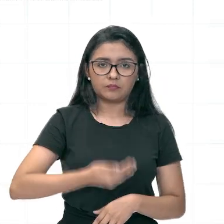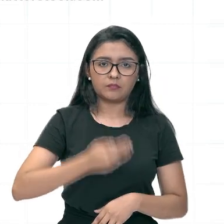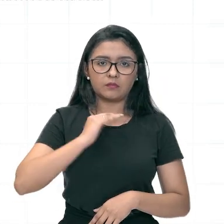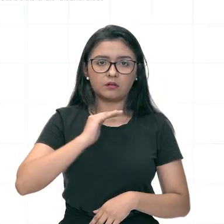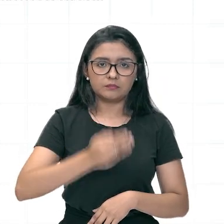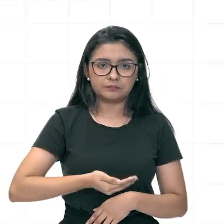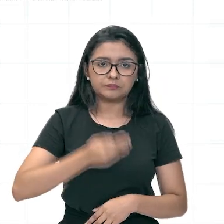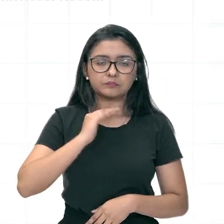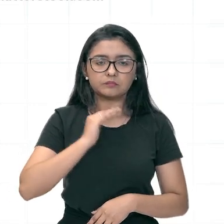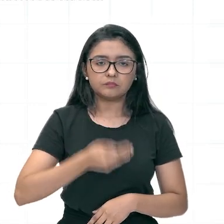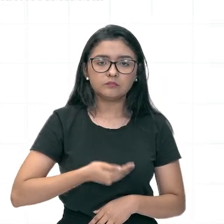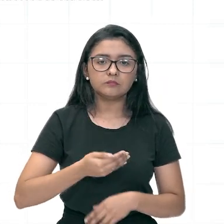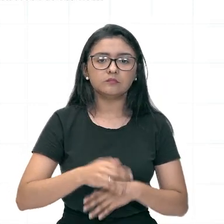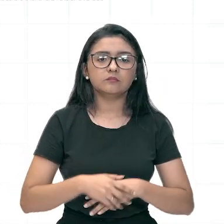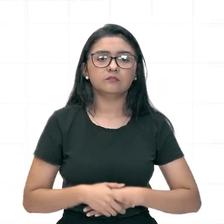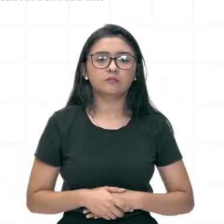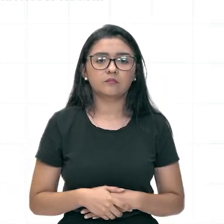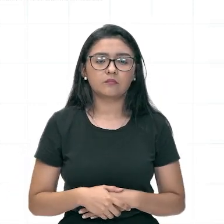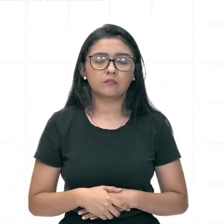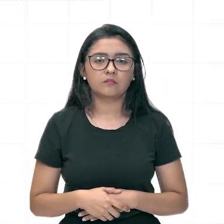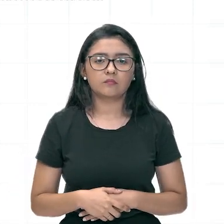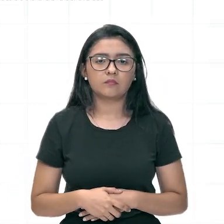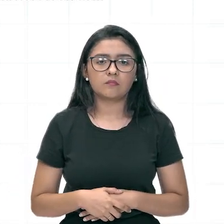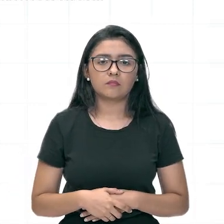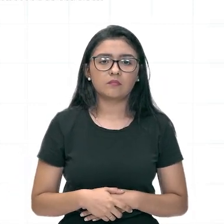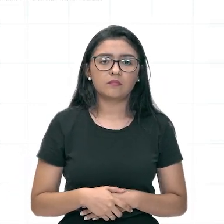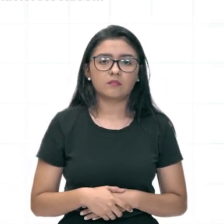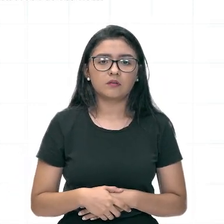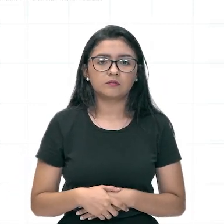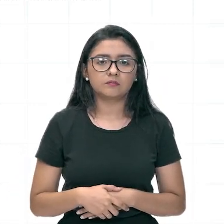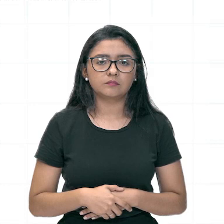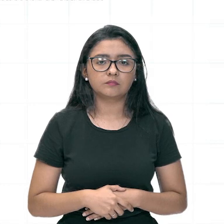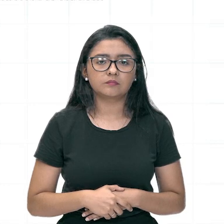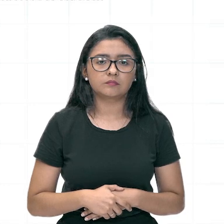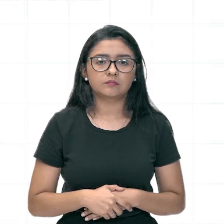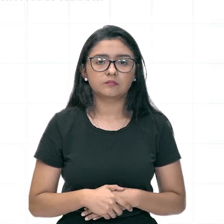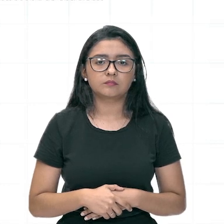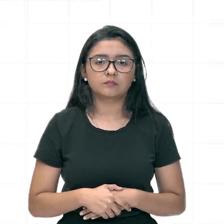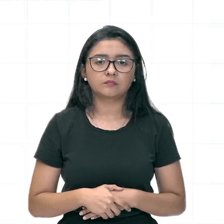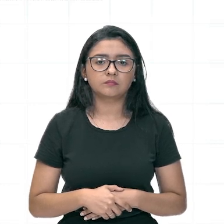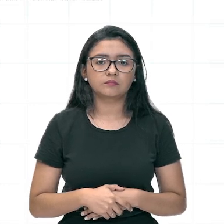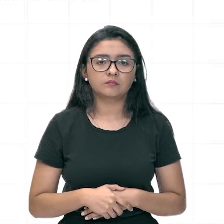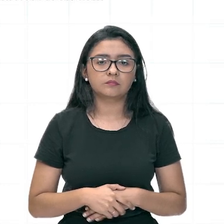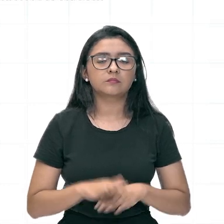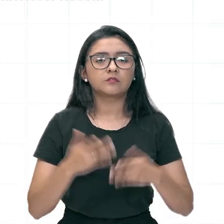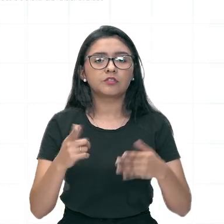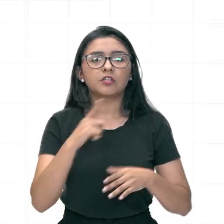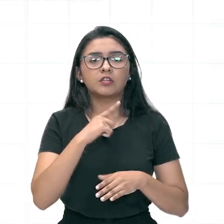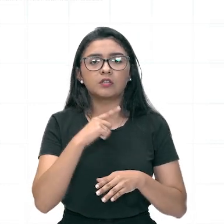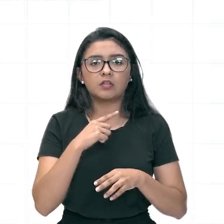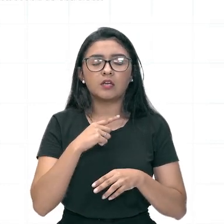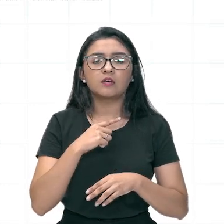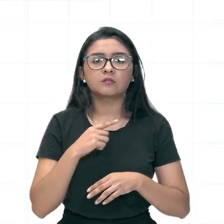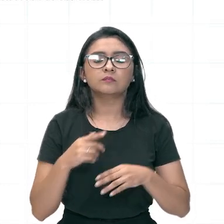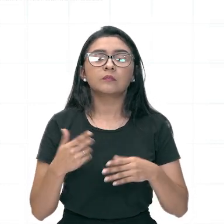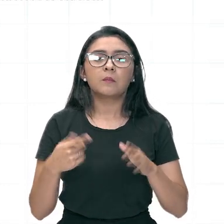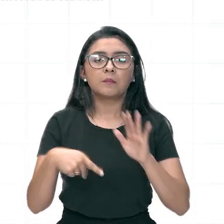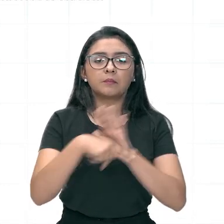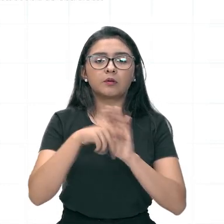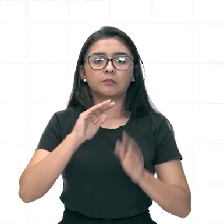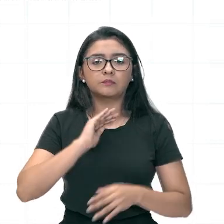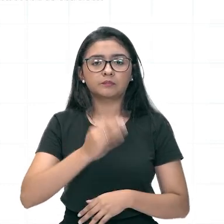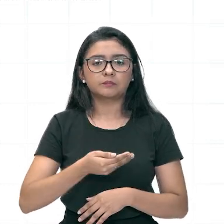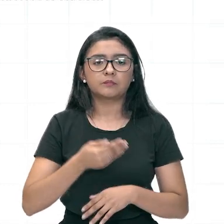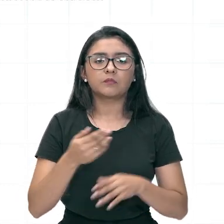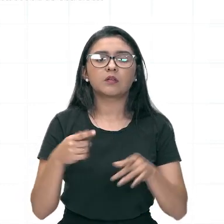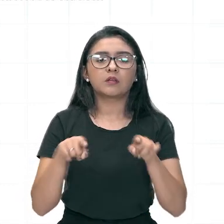né? Como se fosse algo mais pontudo e apontado ali para frente, e onde vão se prender os músculos peitorais. Olha